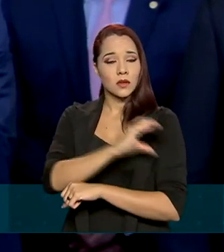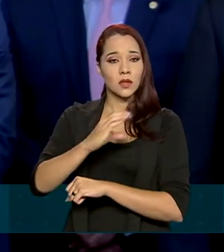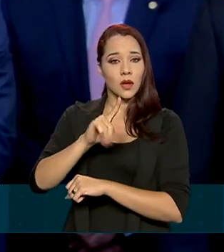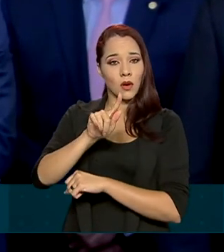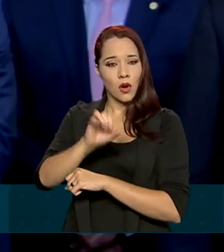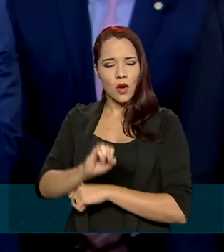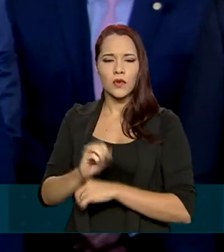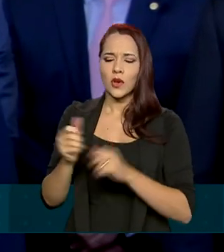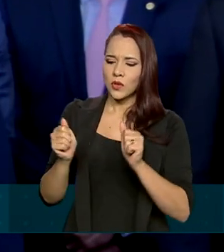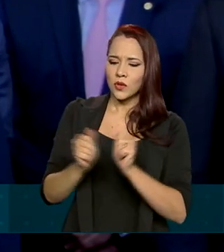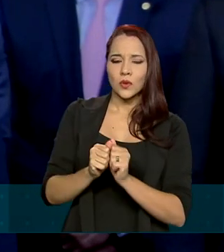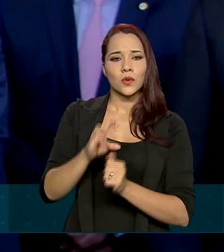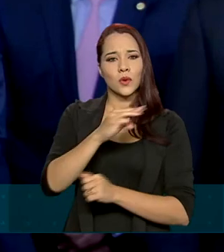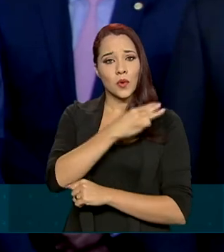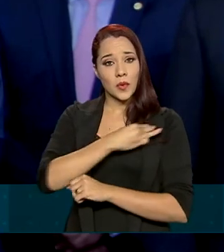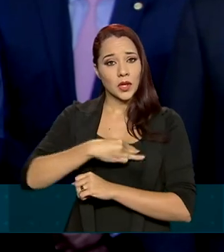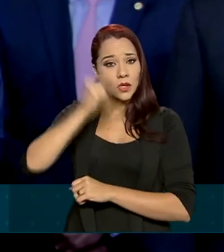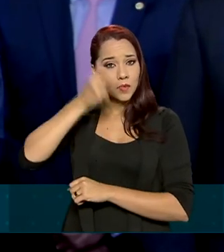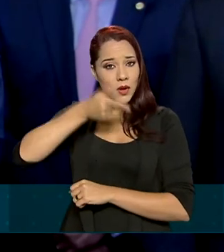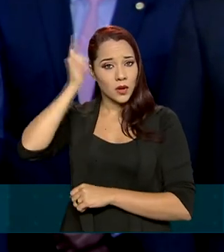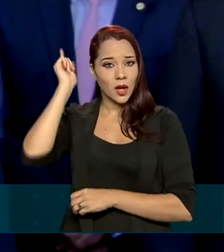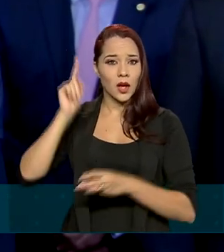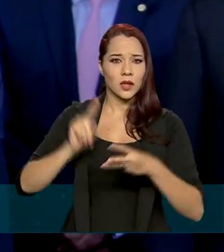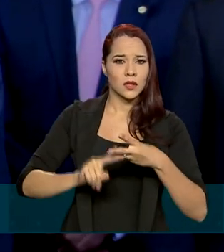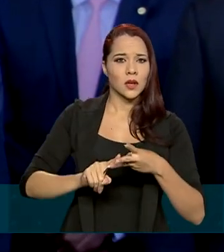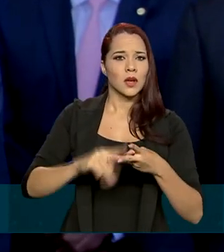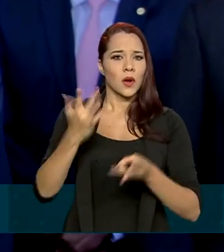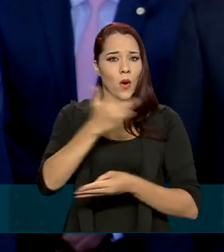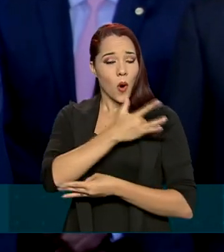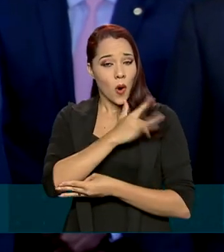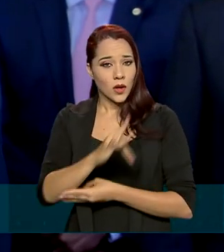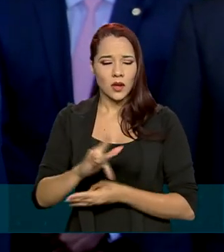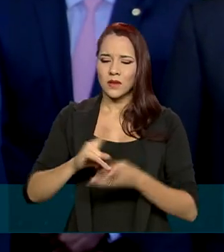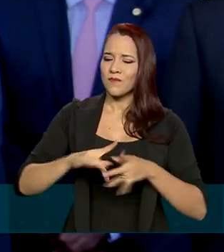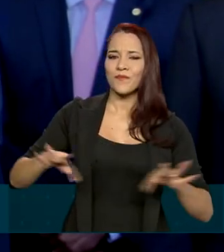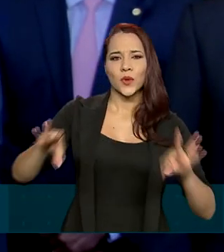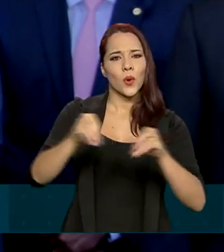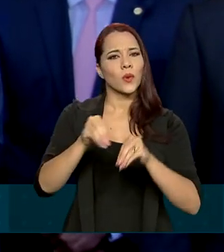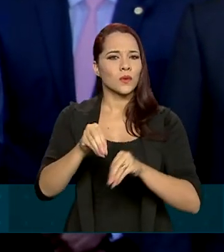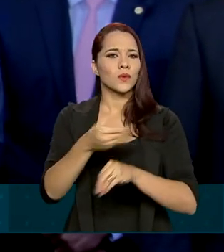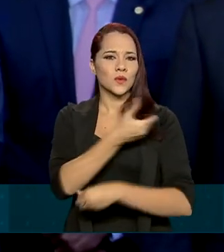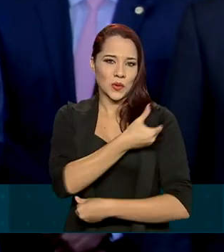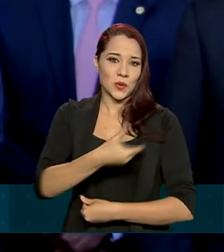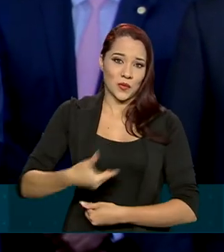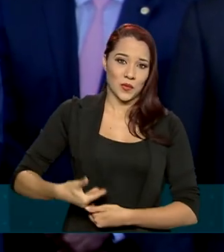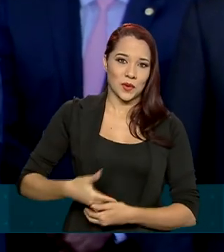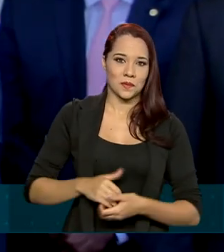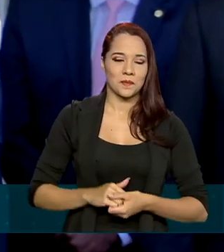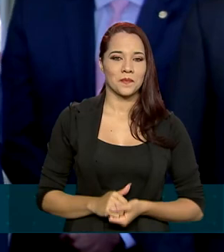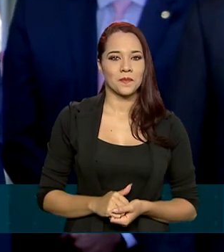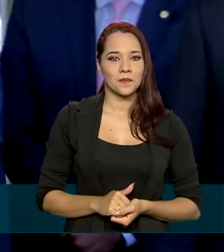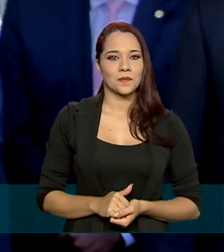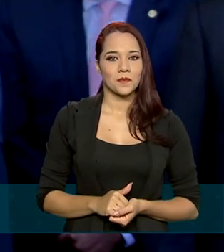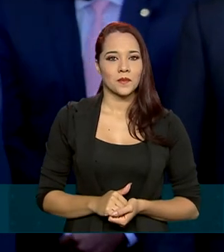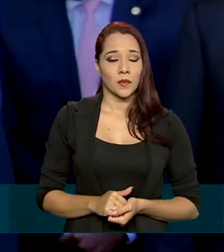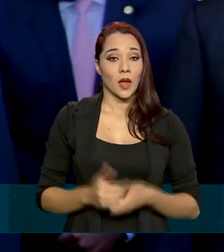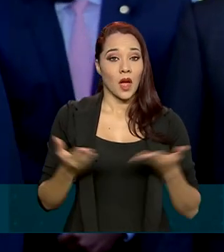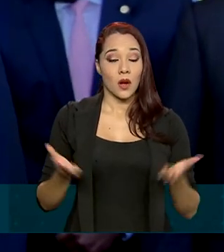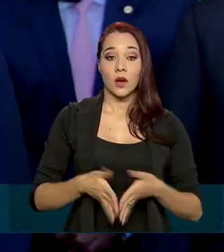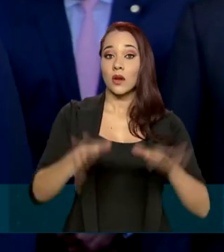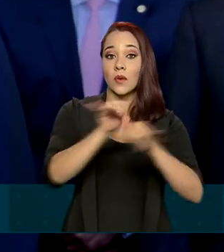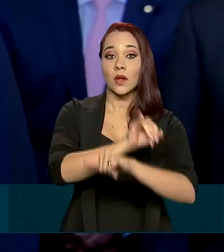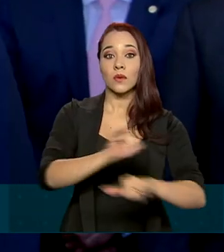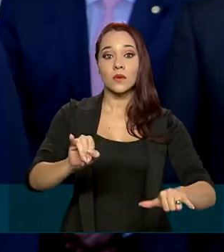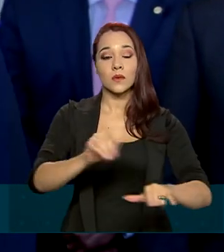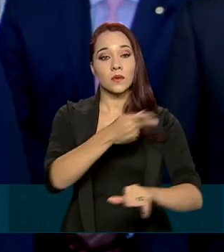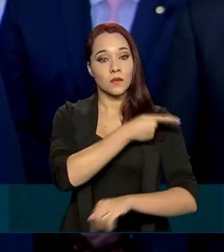Guedes, ministro Onyx, nosso ministro da Casa Civil, a todos do governo. No momento em que o anúncio do presidente